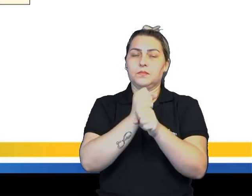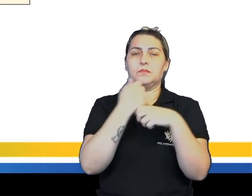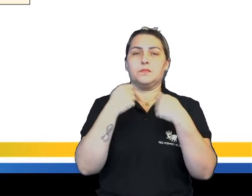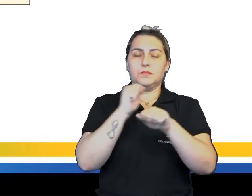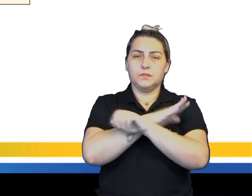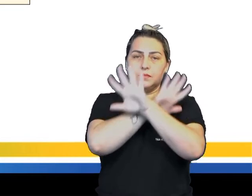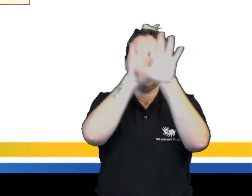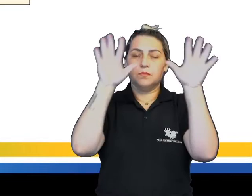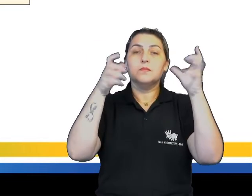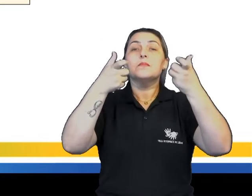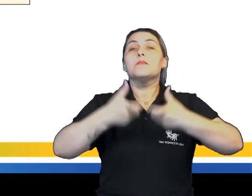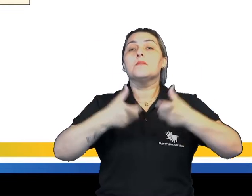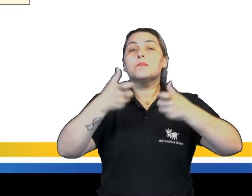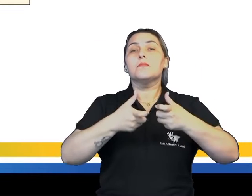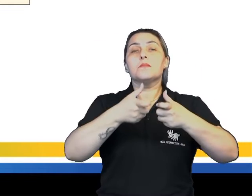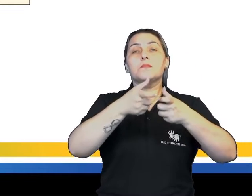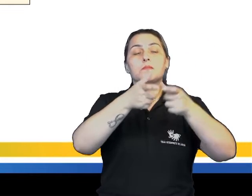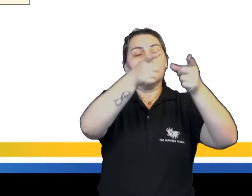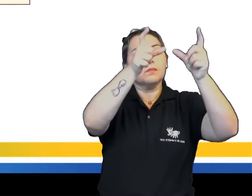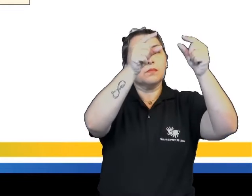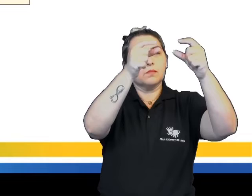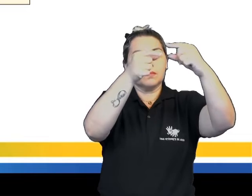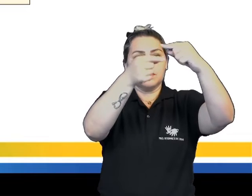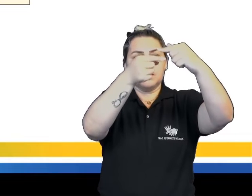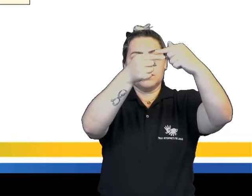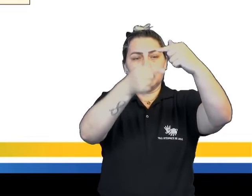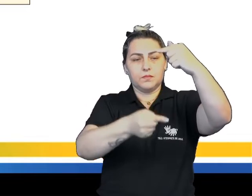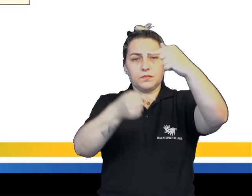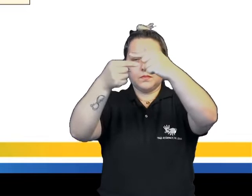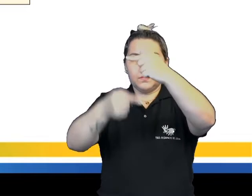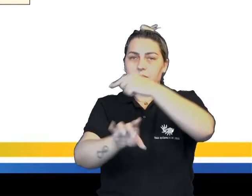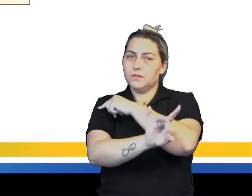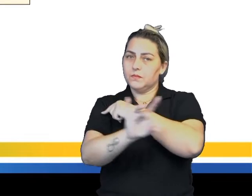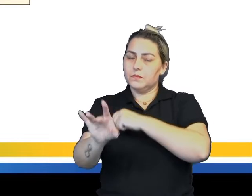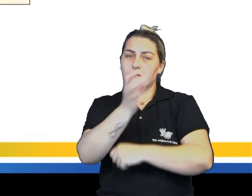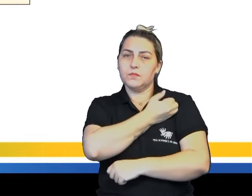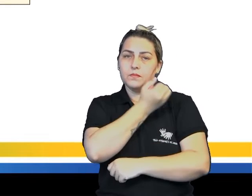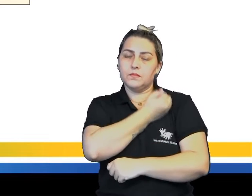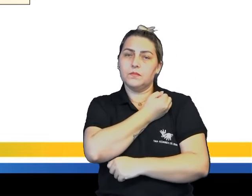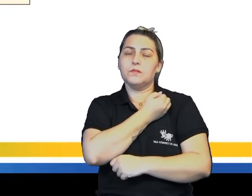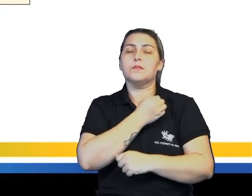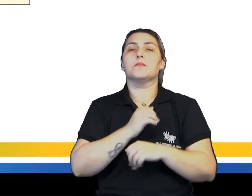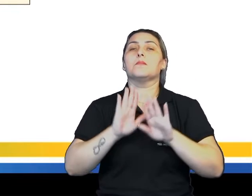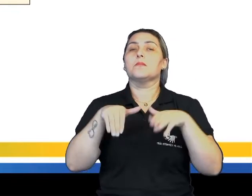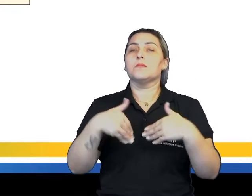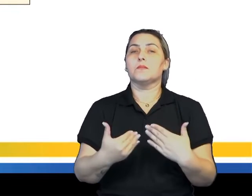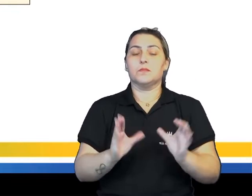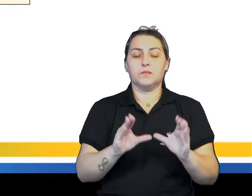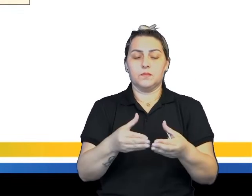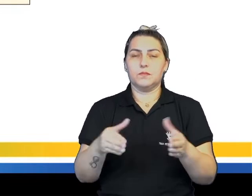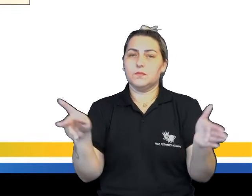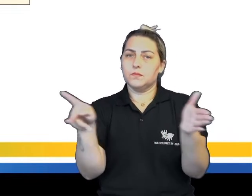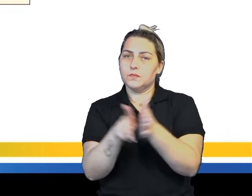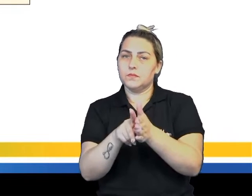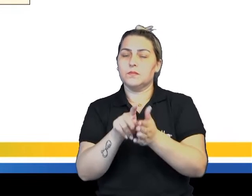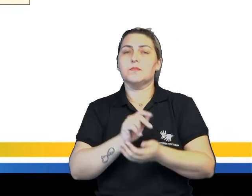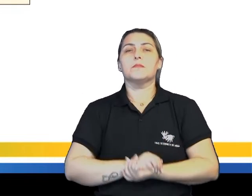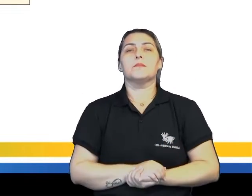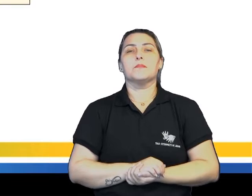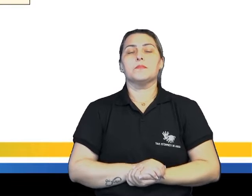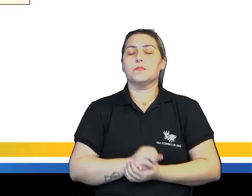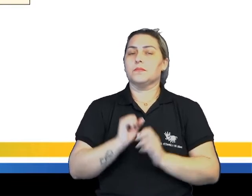bem claro onde é o lugar de cada algarismo, onde que ele vai ficar, qual casinha ele vai